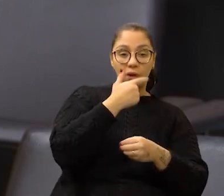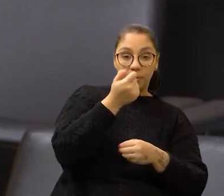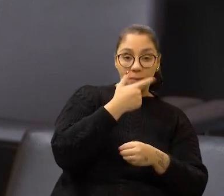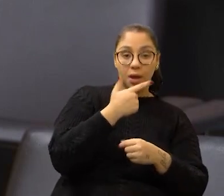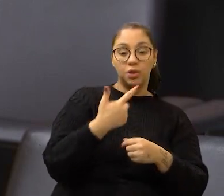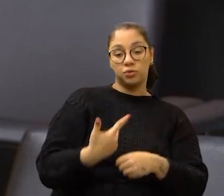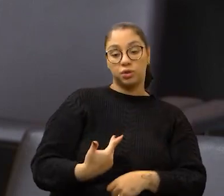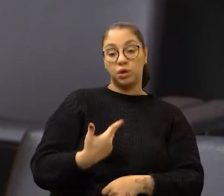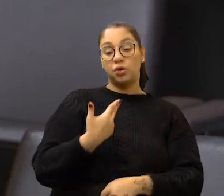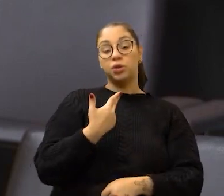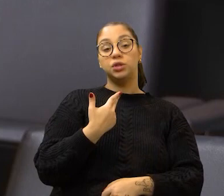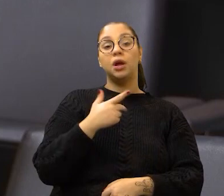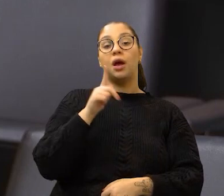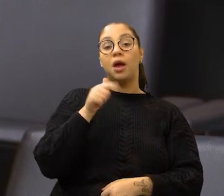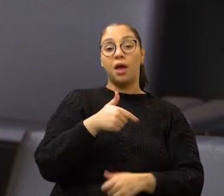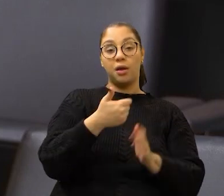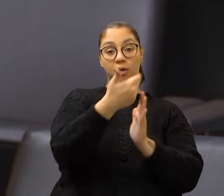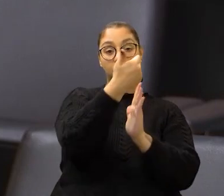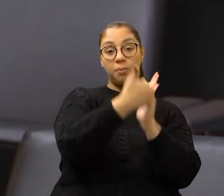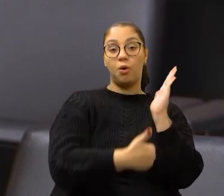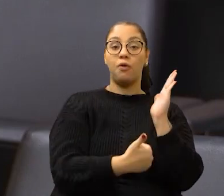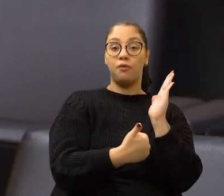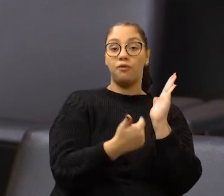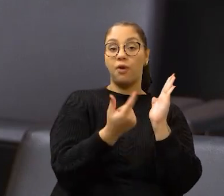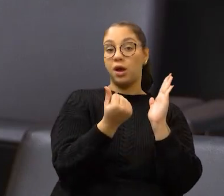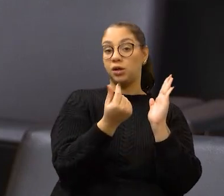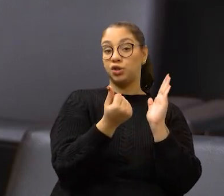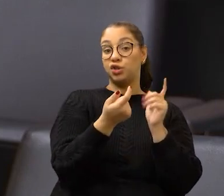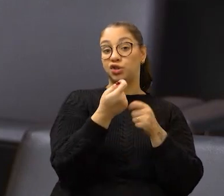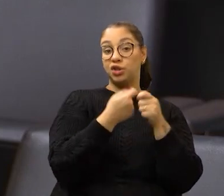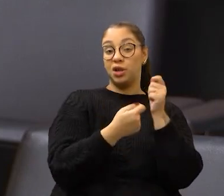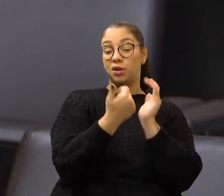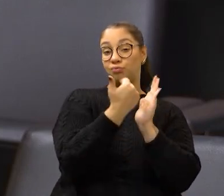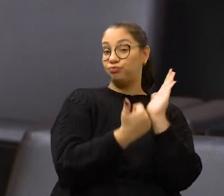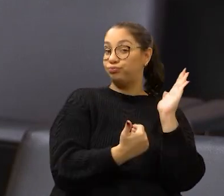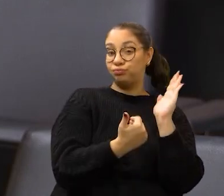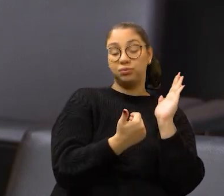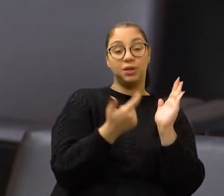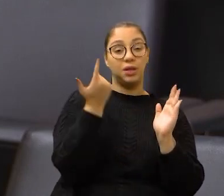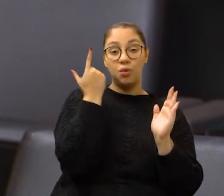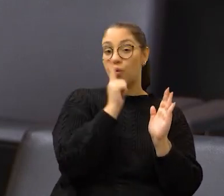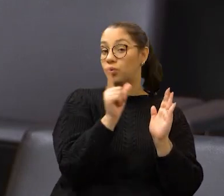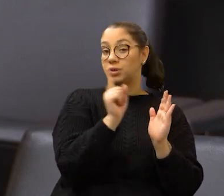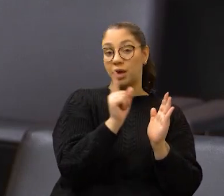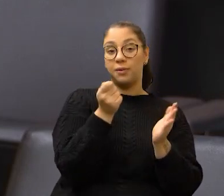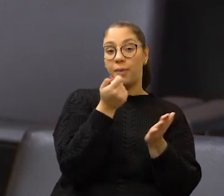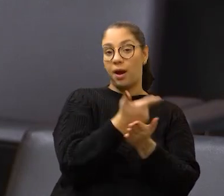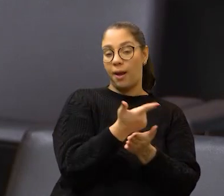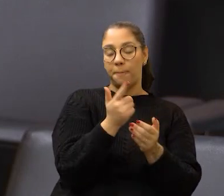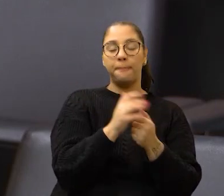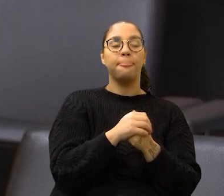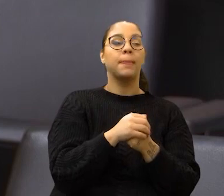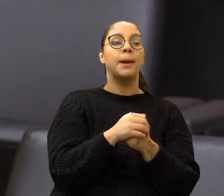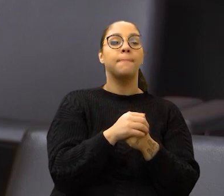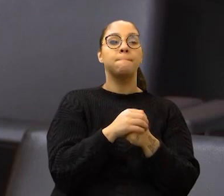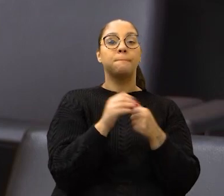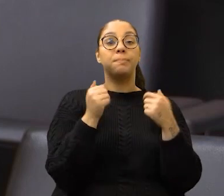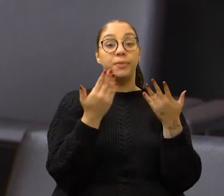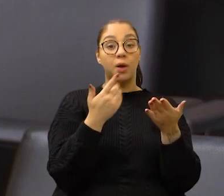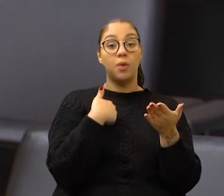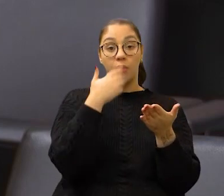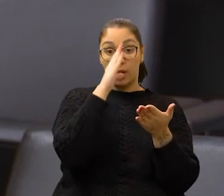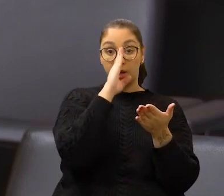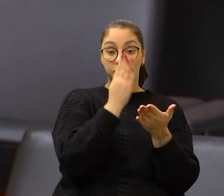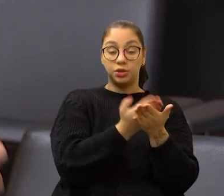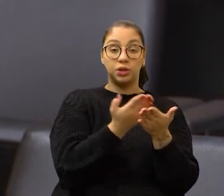de cirurgias, é para as pessoas que provarem ser de baixa renda e que não têm condição de pagar. Então,